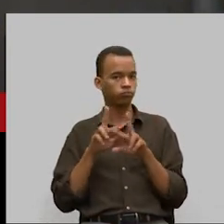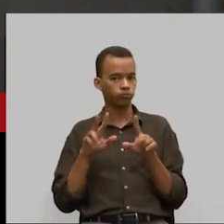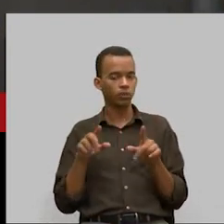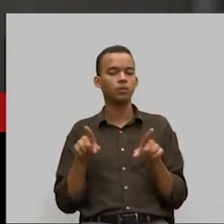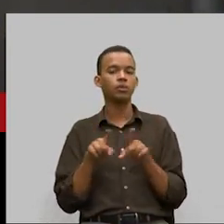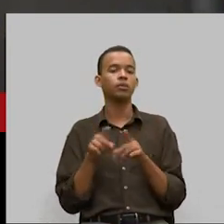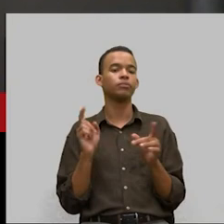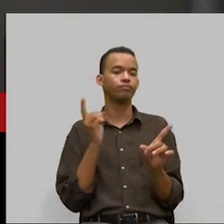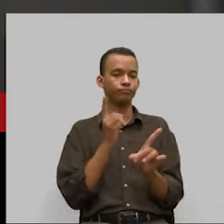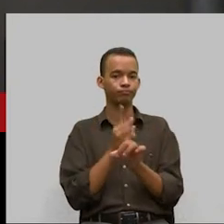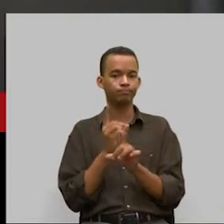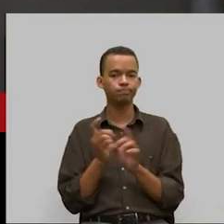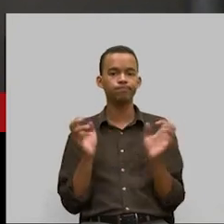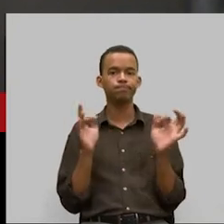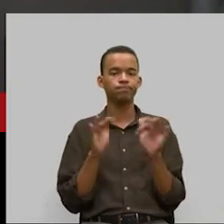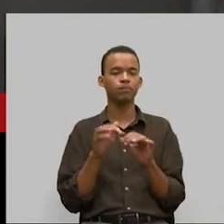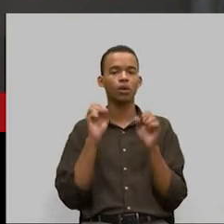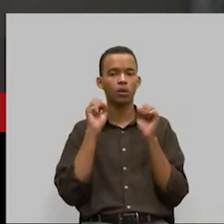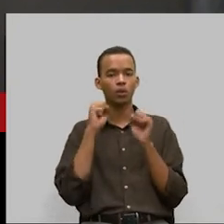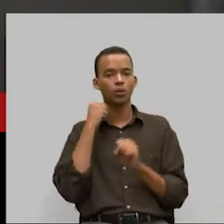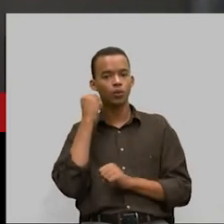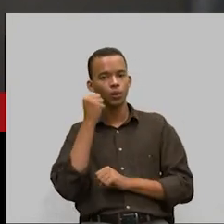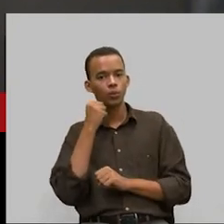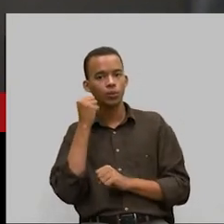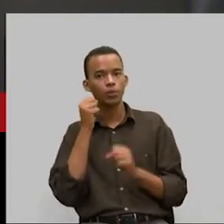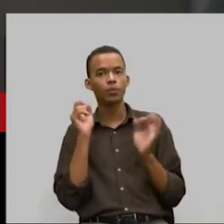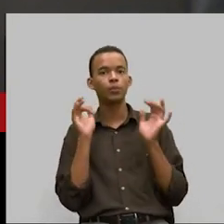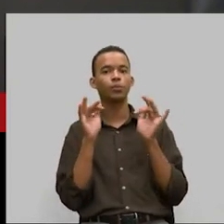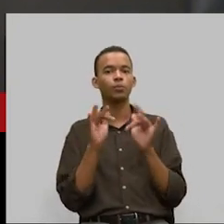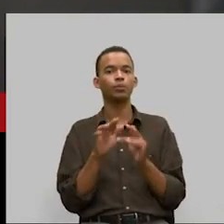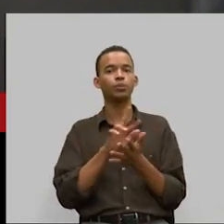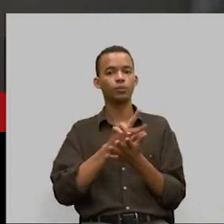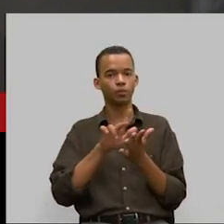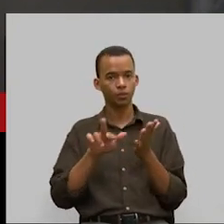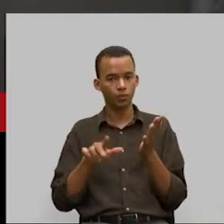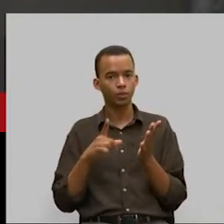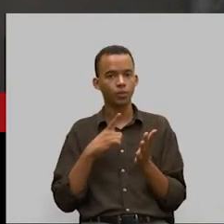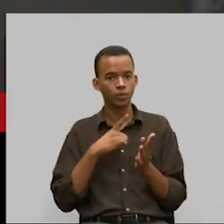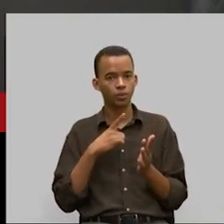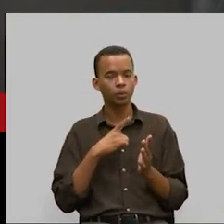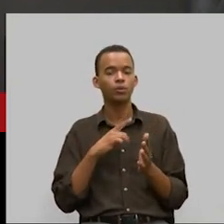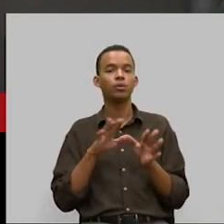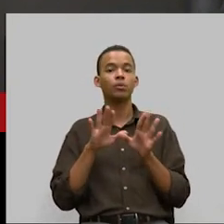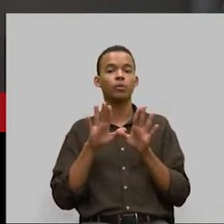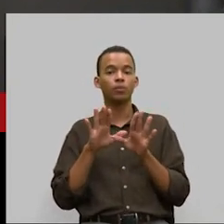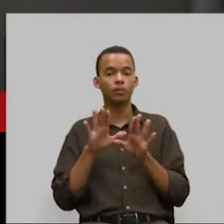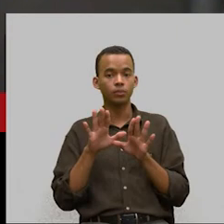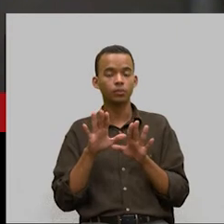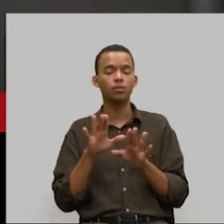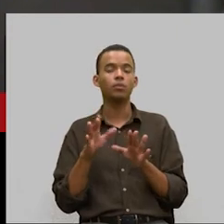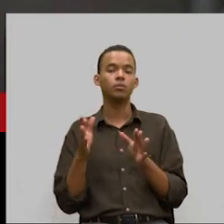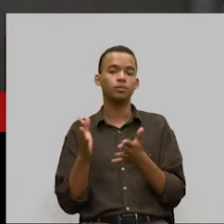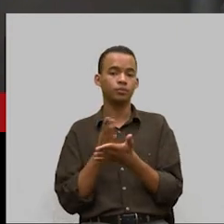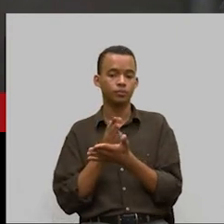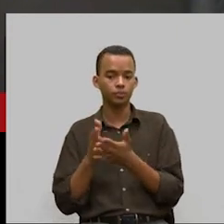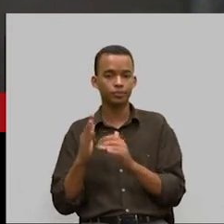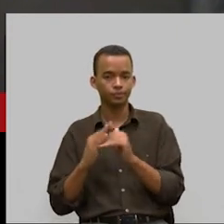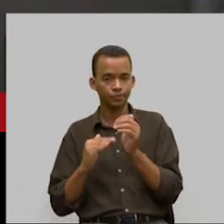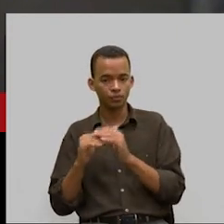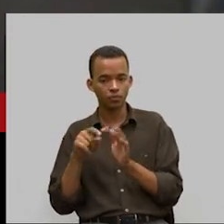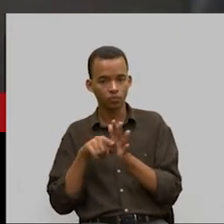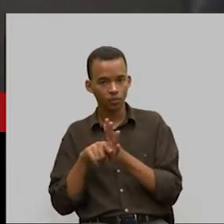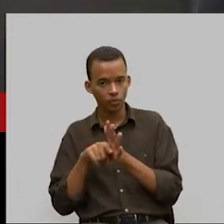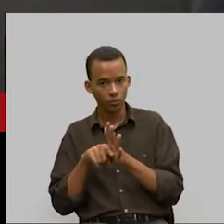eh do Campo né se com pronera e tal mas os os especialistas de diz que nós estávamos